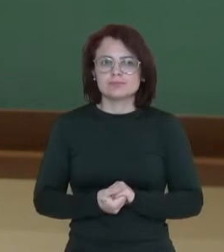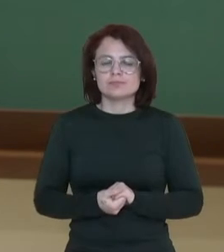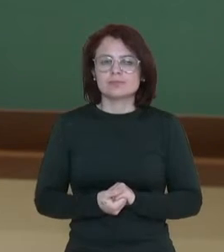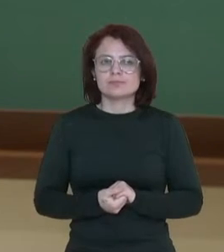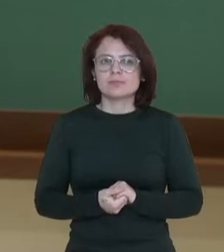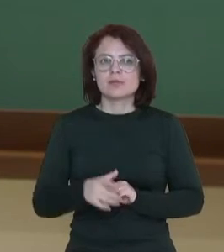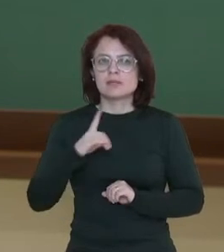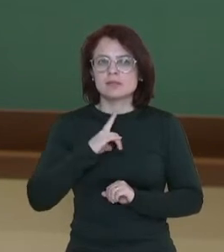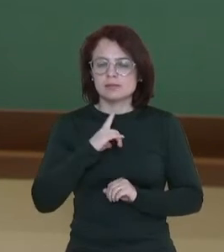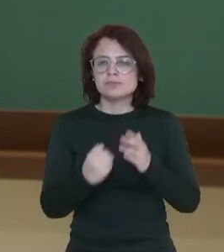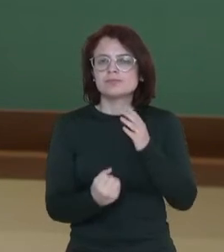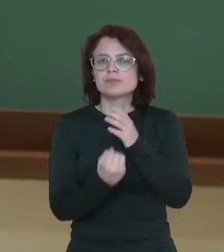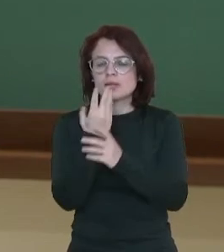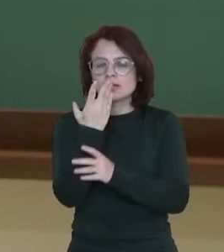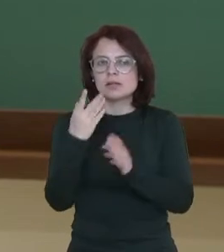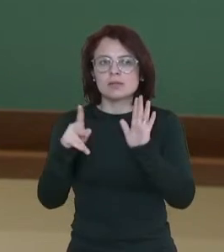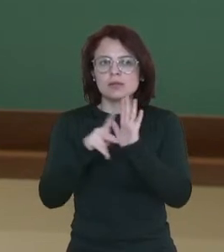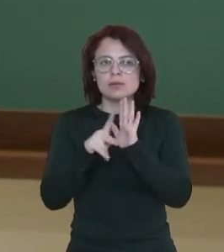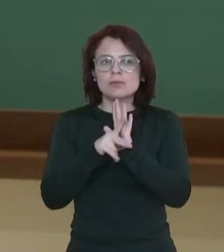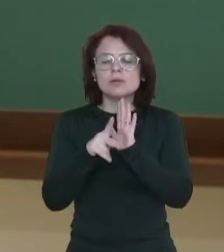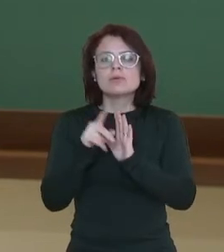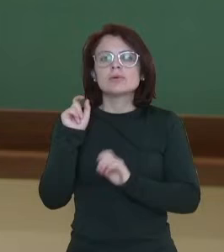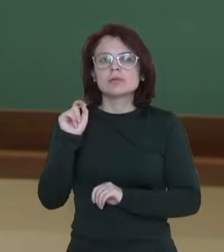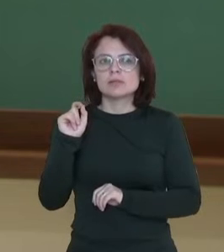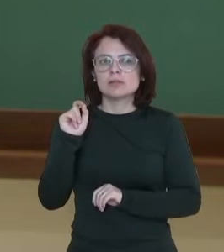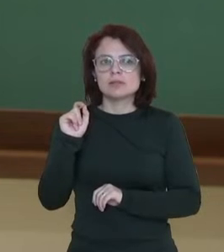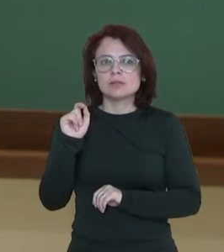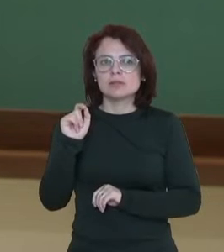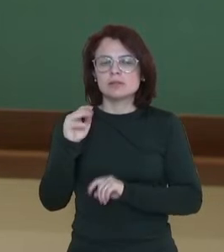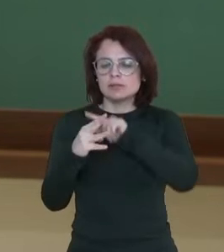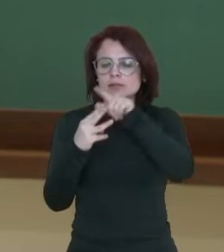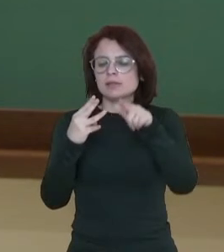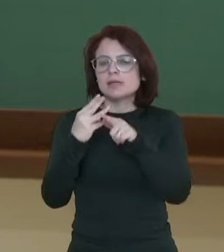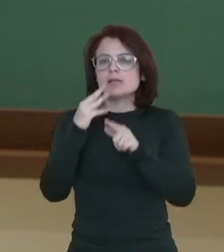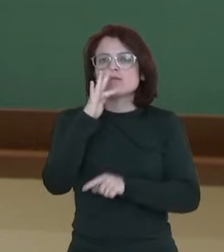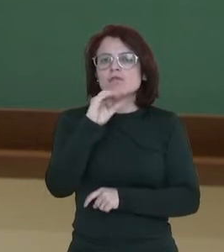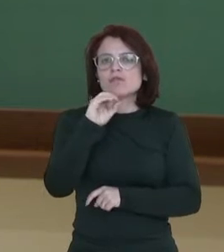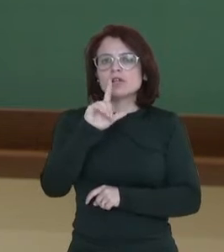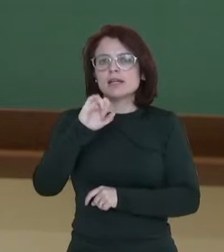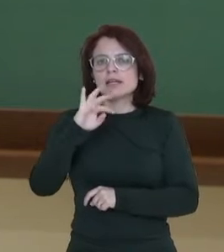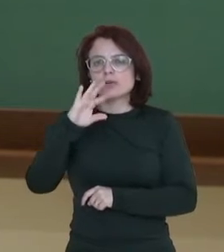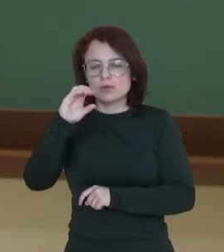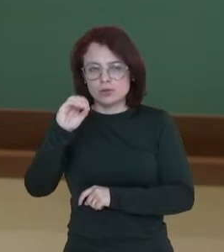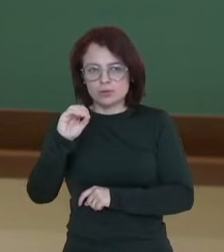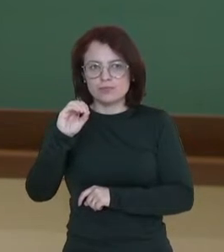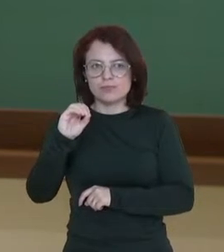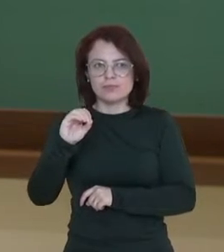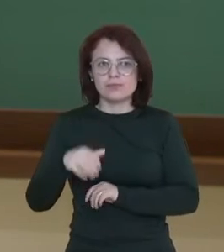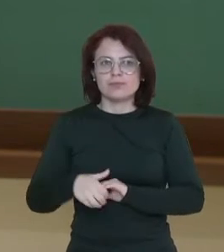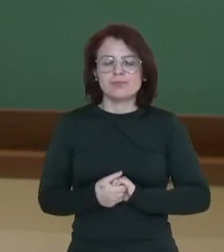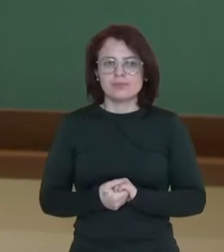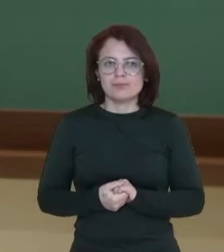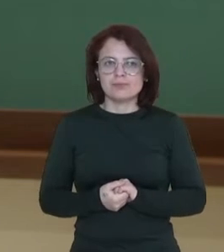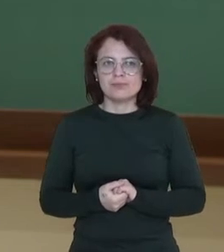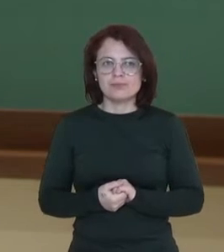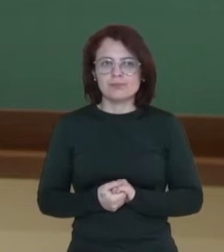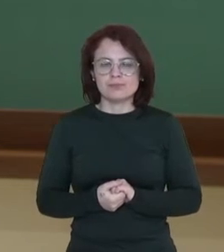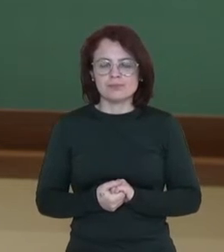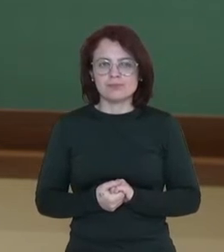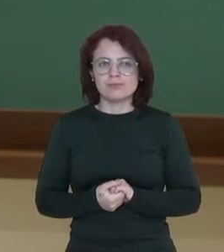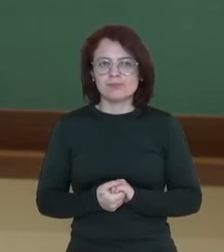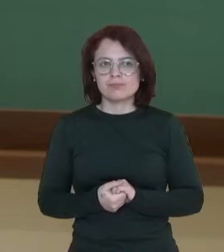vai formar, no caso dos cordados, por exemplo, os 3 folhetos embrionários, né? Mesoderme, ectoderme aqui por fora